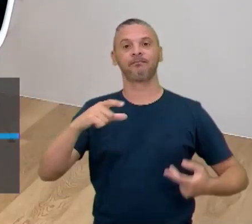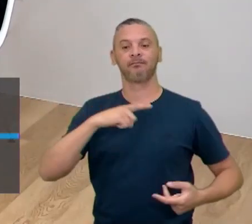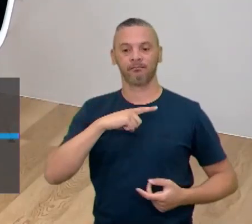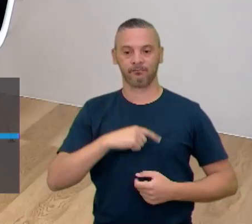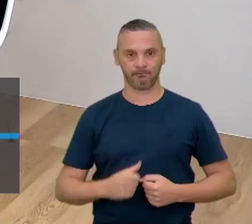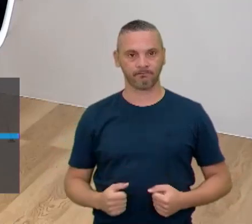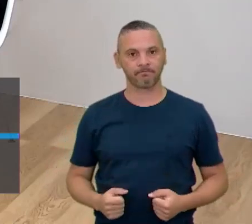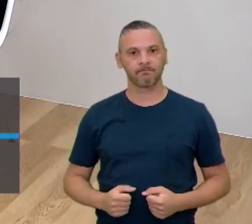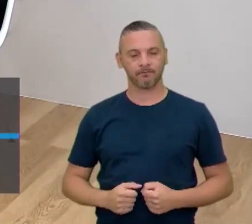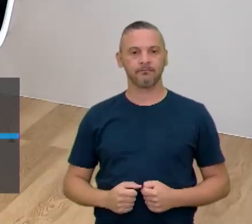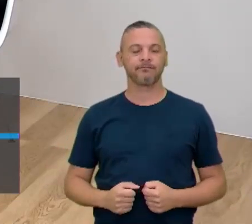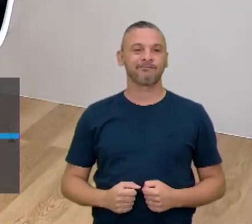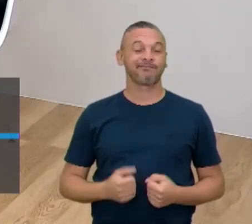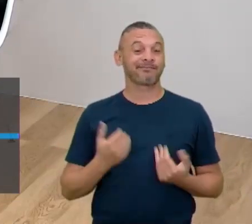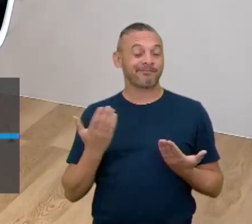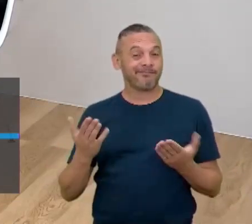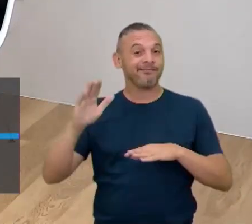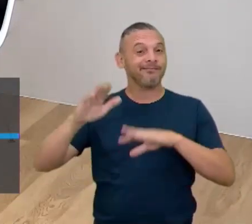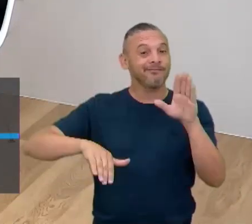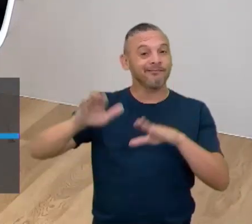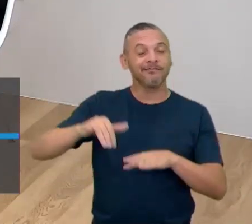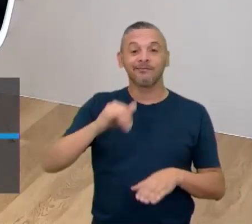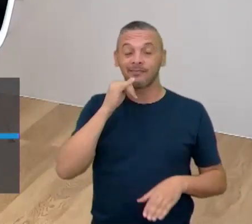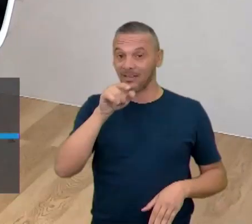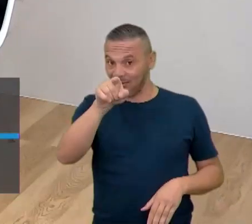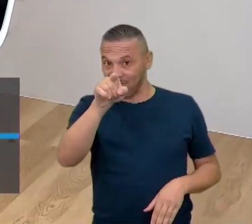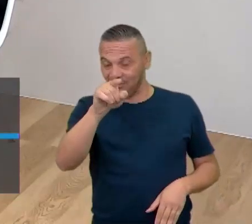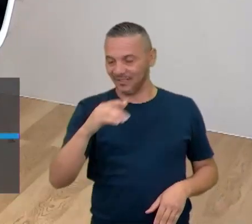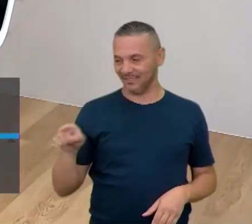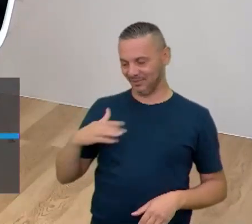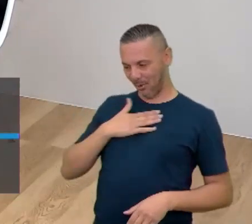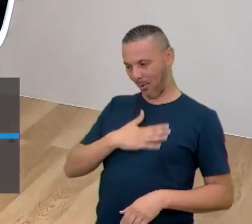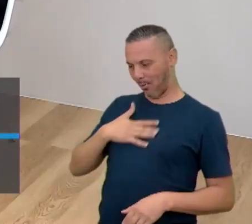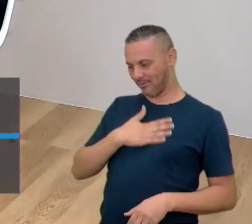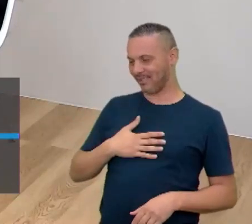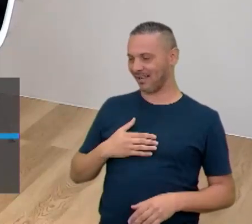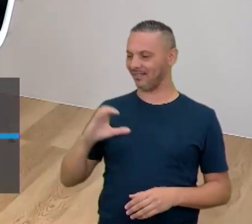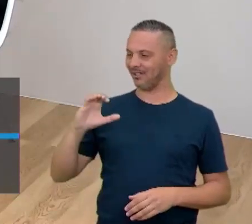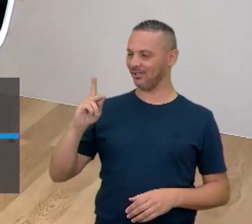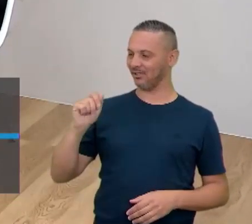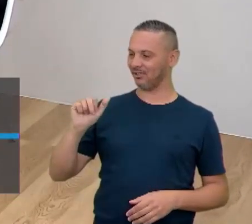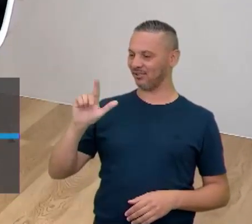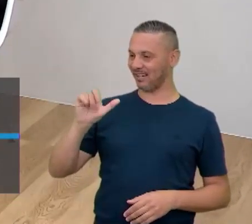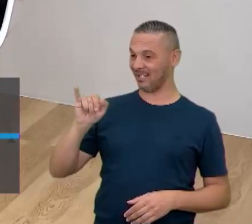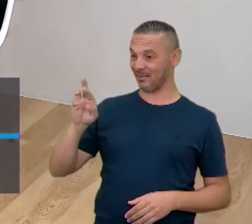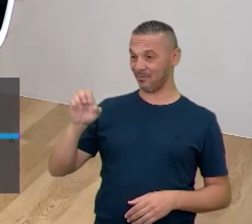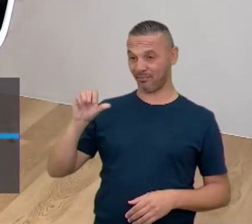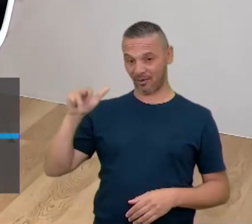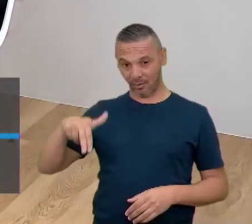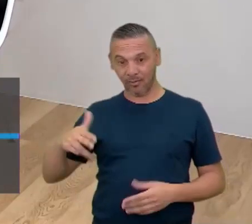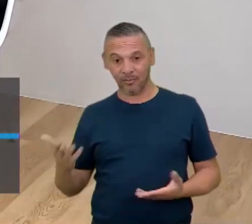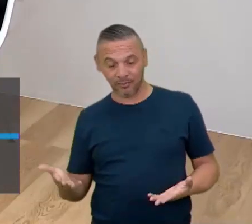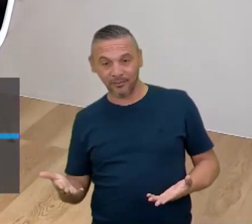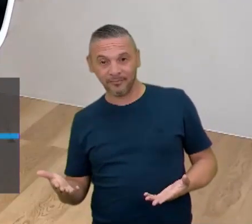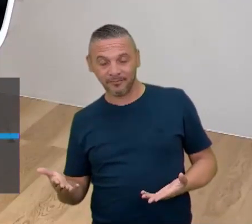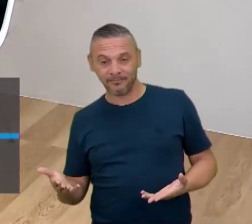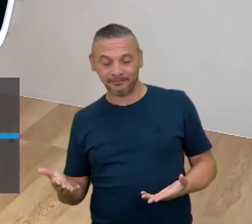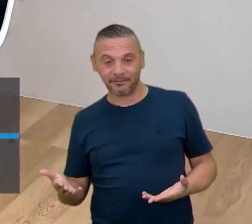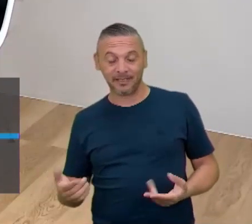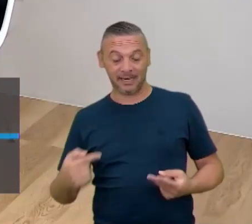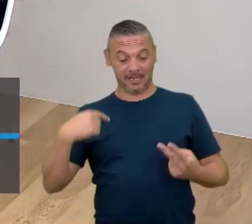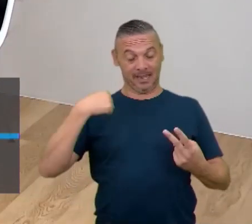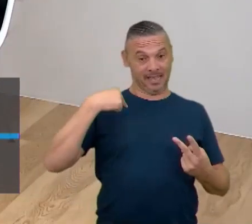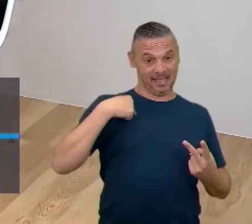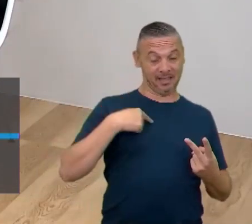Sim. Né? Então... Muito provavelmente, você que curtia o Charlie Brown e eu, que quando era adolescente curtia Deep Purple, por